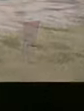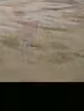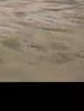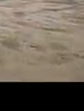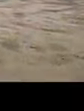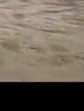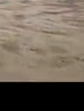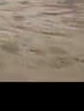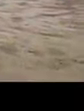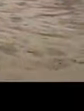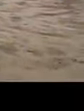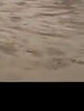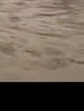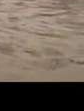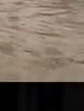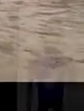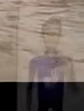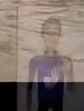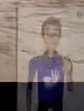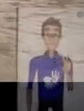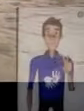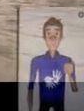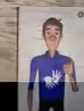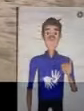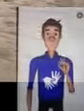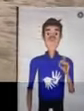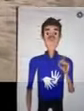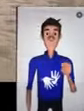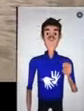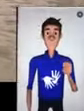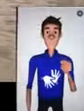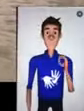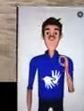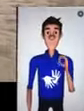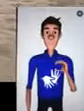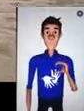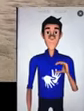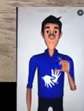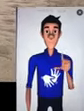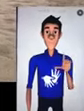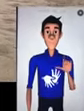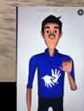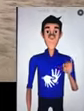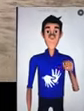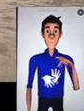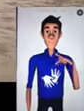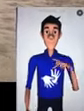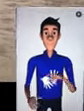Você me deu seu coração, eu lhe dei o meu também.